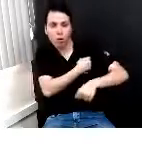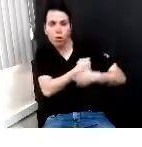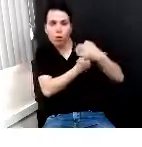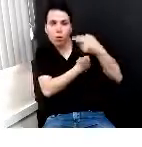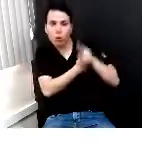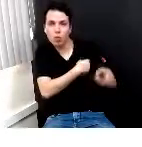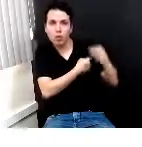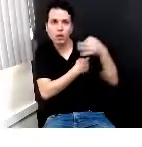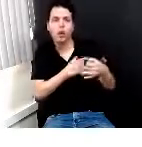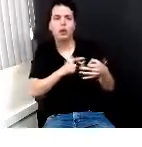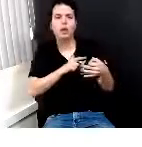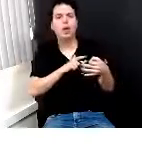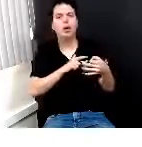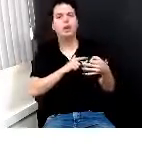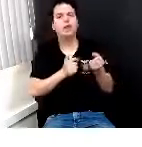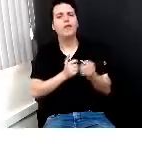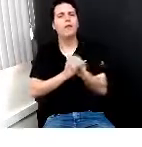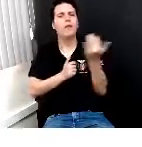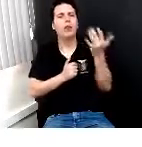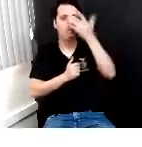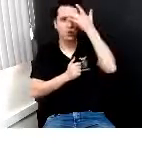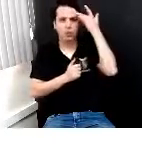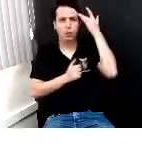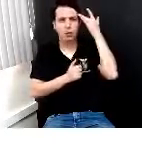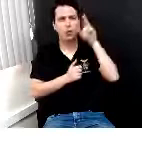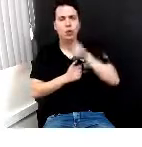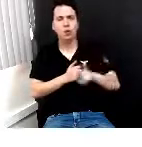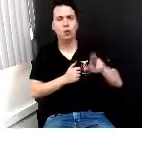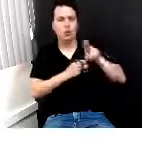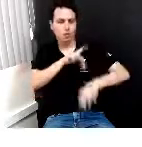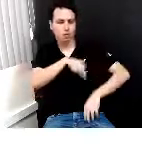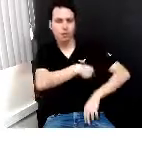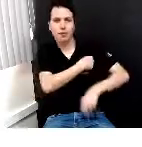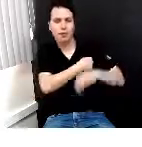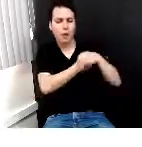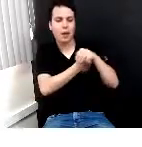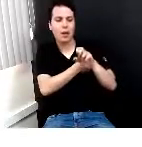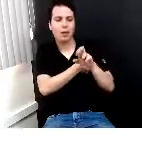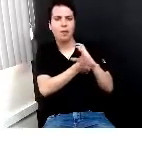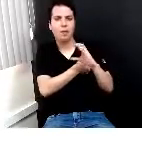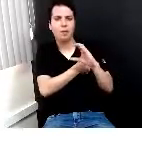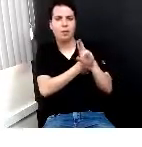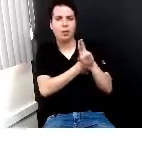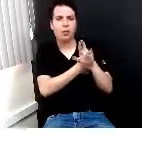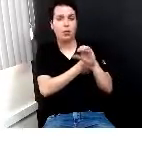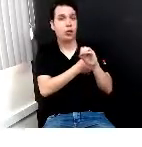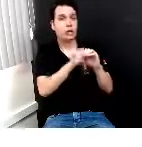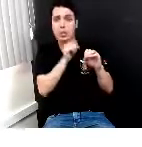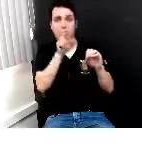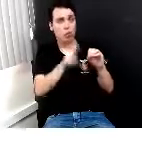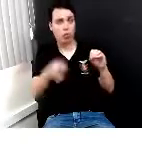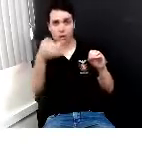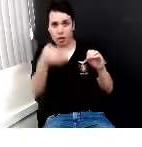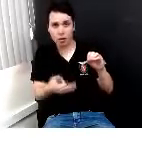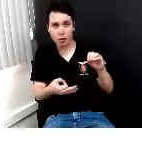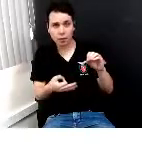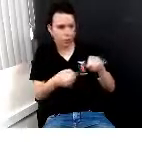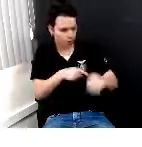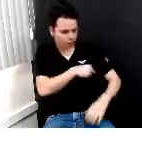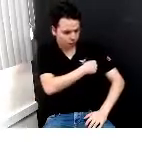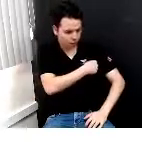por exemplo, existem muitas pessoas que ainda dispõem de termômetros de mercúrio. Se esse termômetro não é usado corretamente, a medida